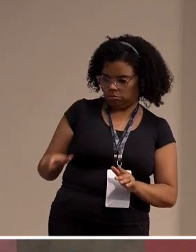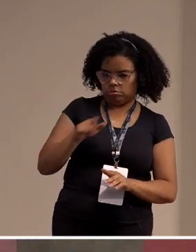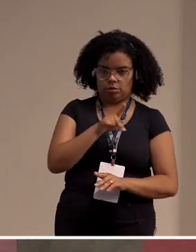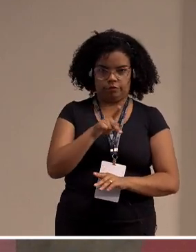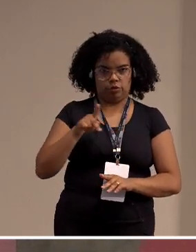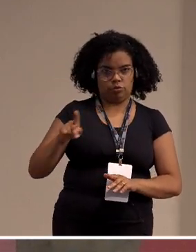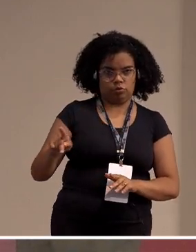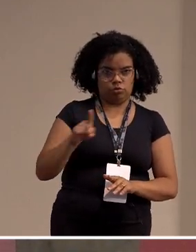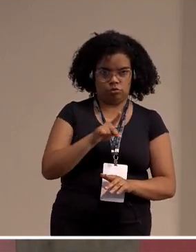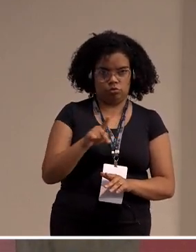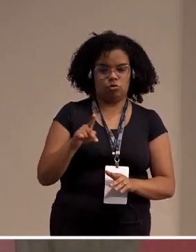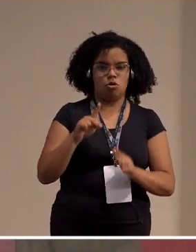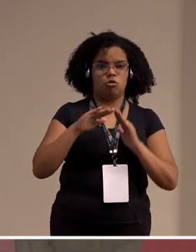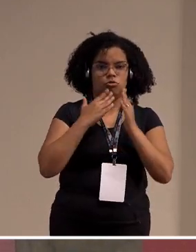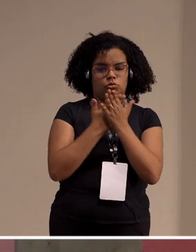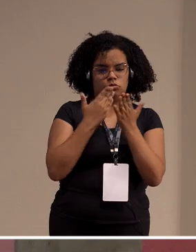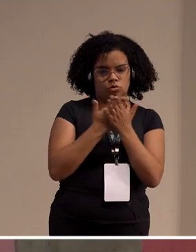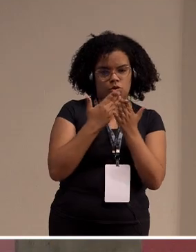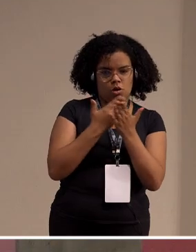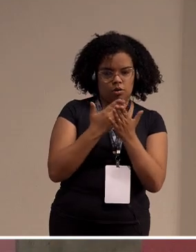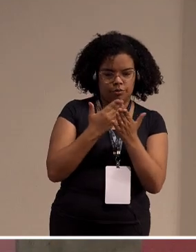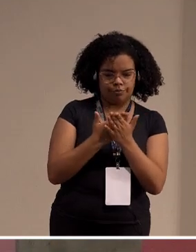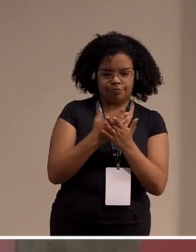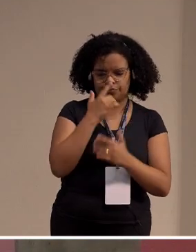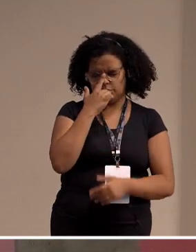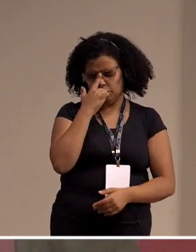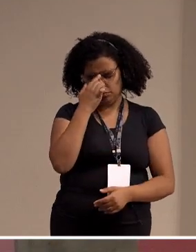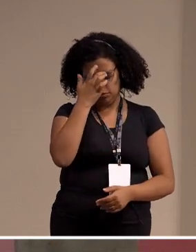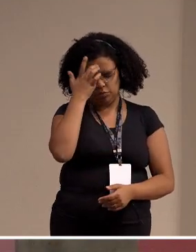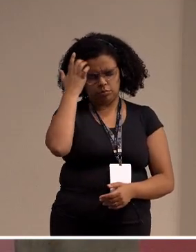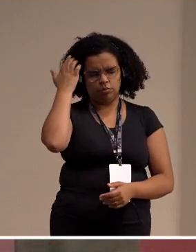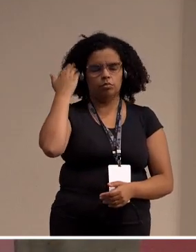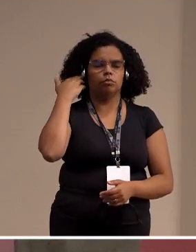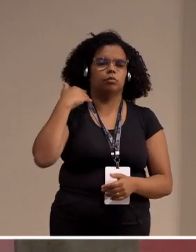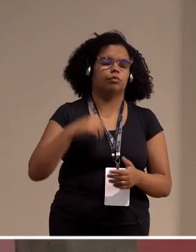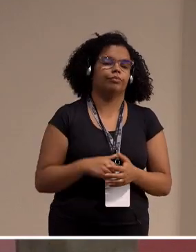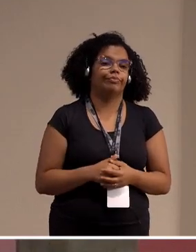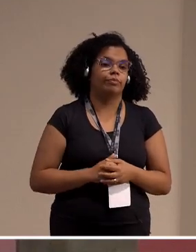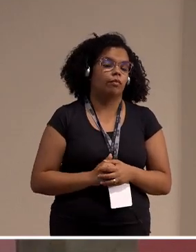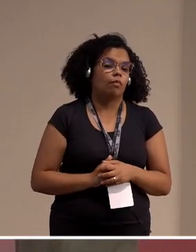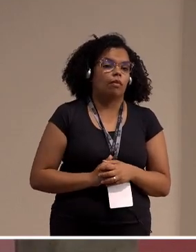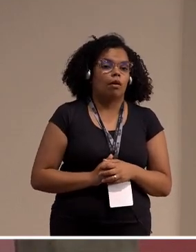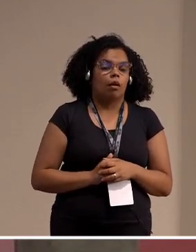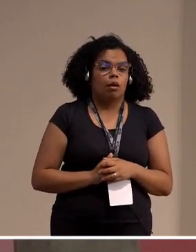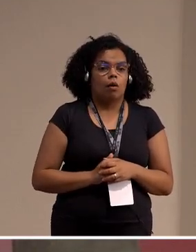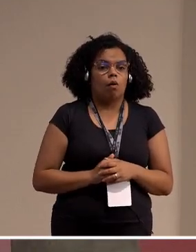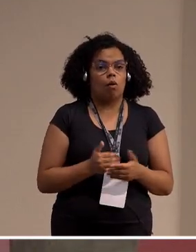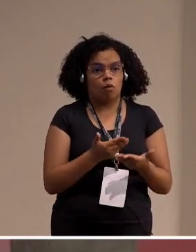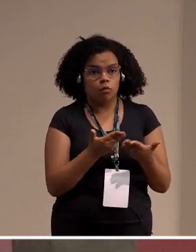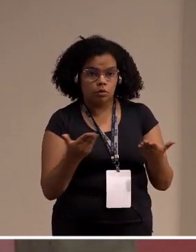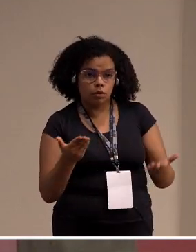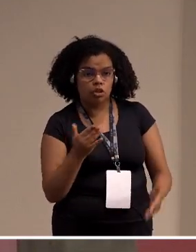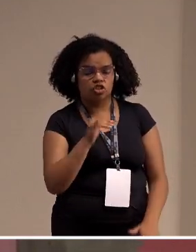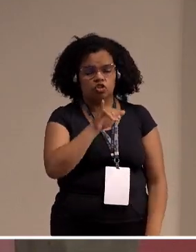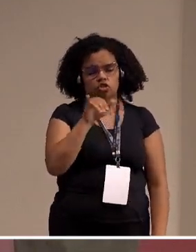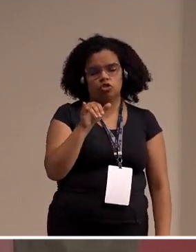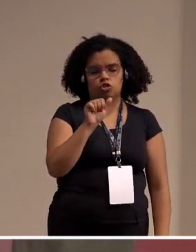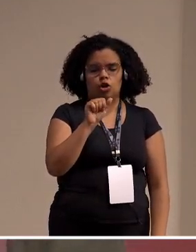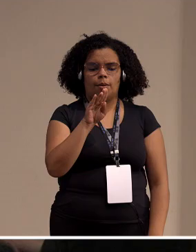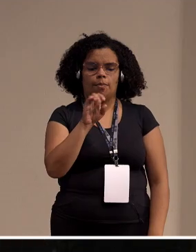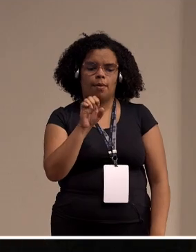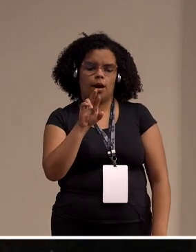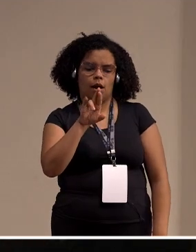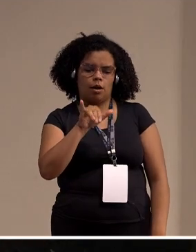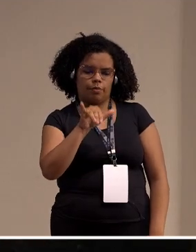e colabora para publicações como o jornal The New York Times, entre outros. Com vocês, Jabari Assim.